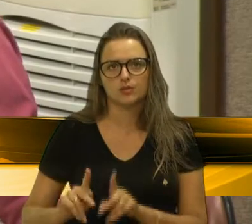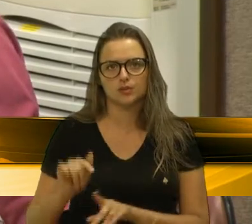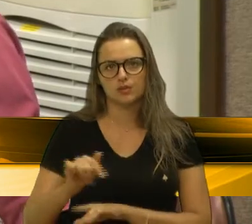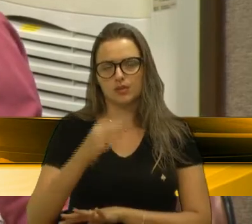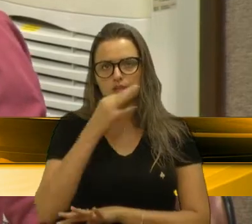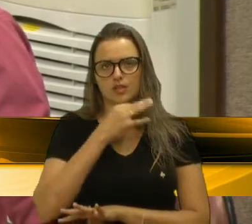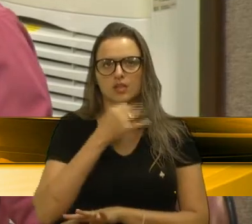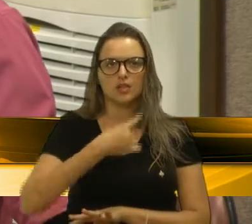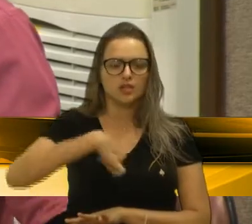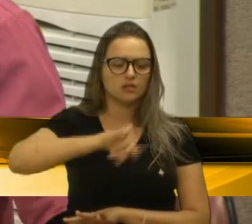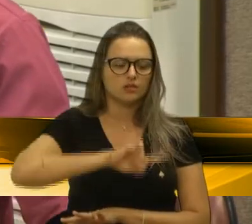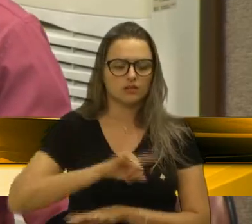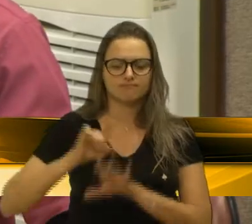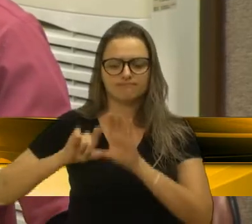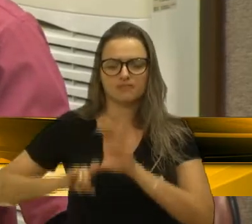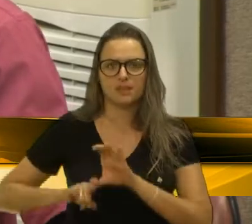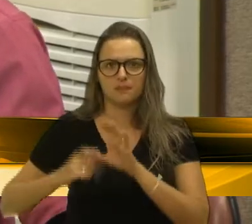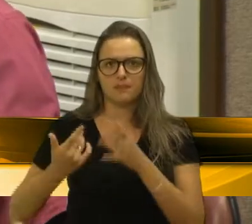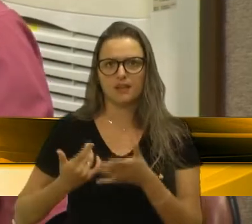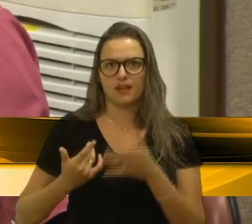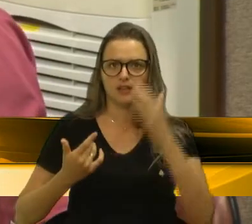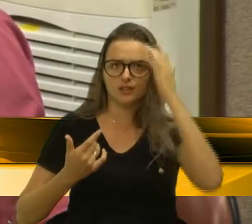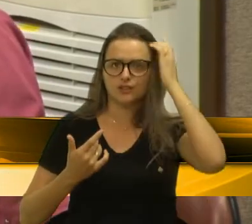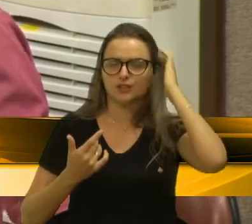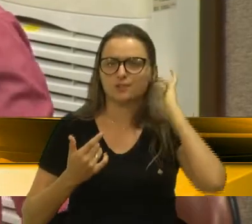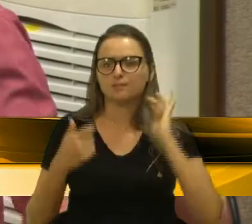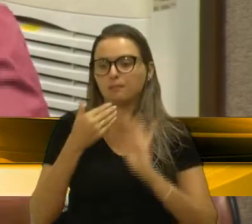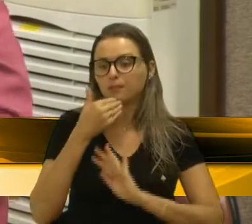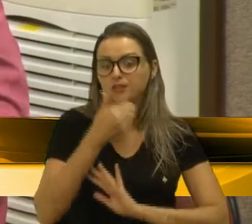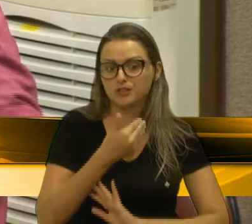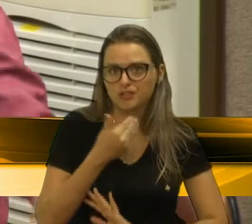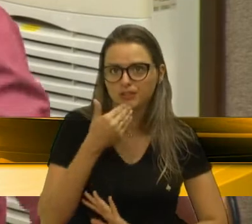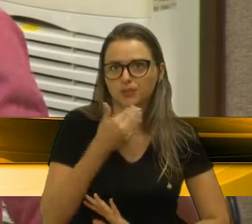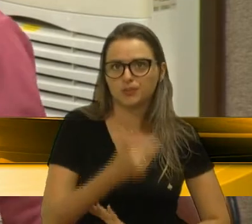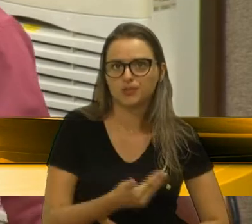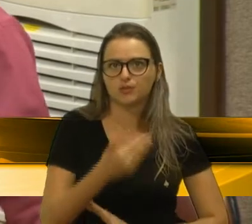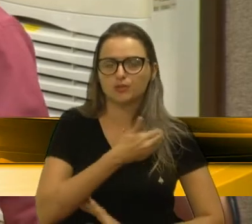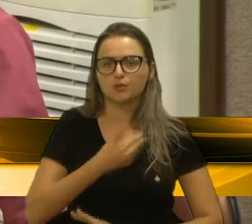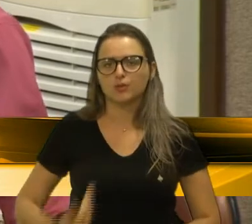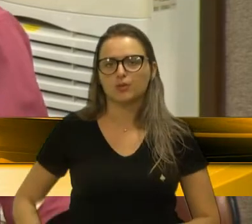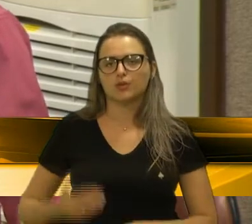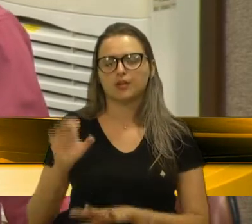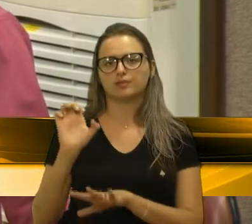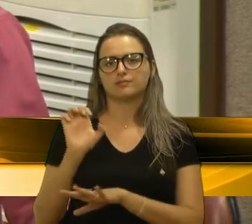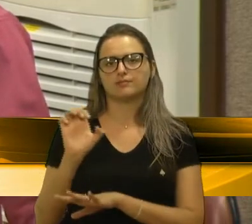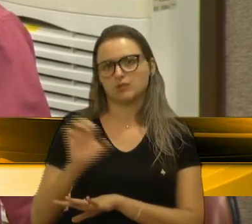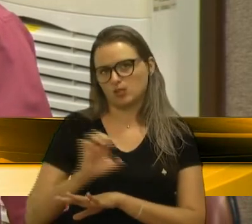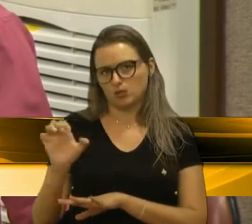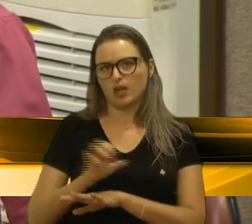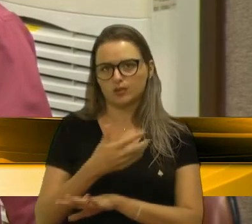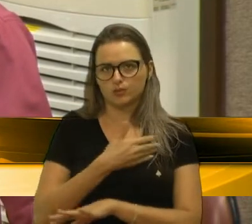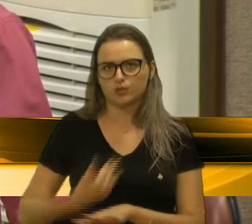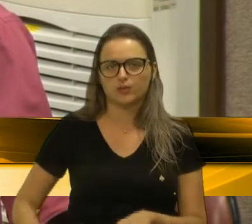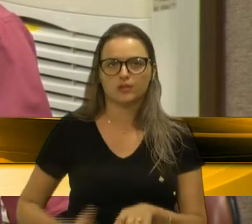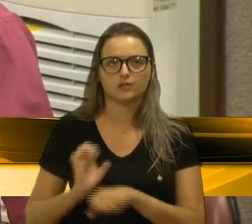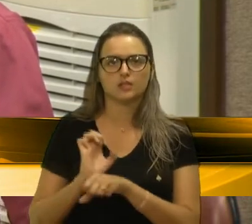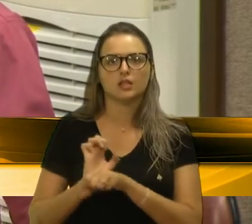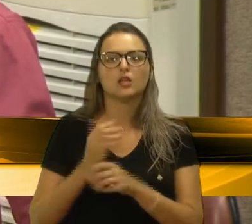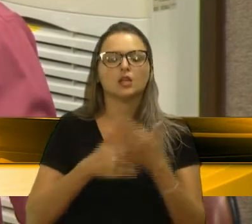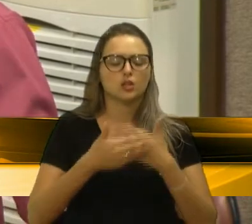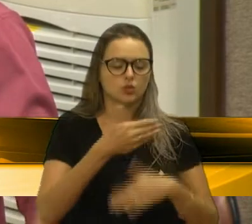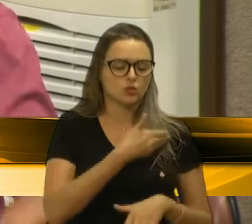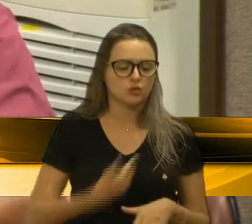dependendo o governador não sair nado e nós cá pedindo digo nós porque o torcedor fazer é o vereador fizeram também onde com certeza né